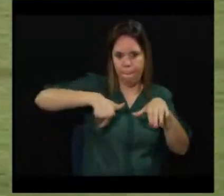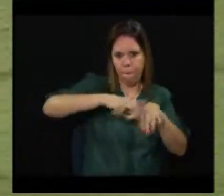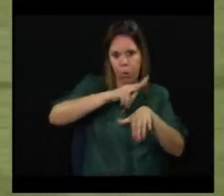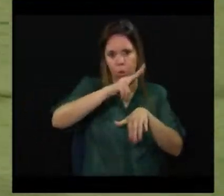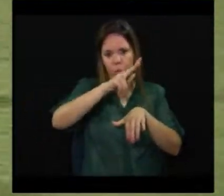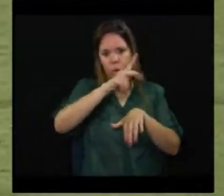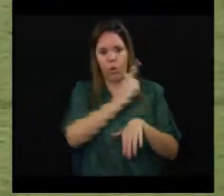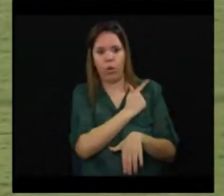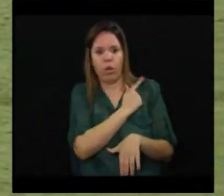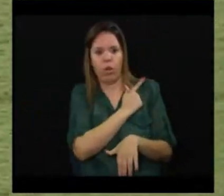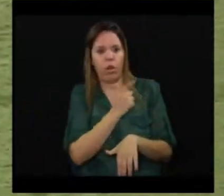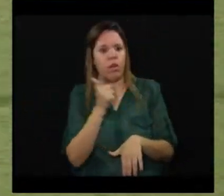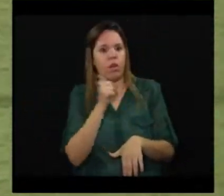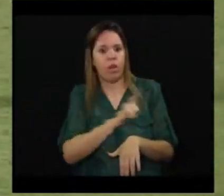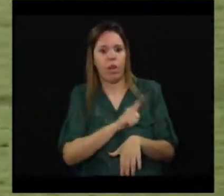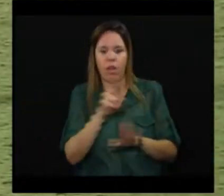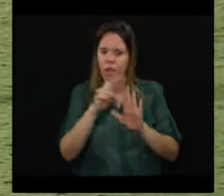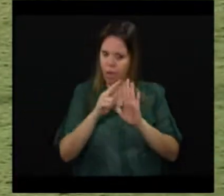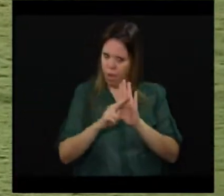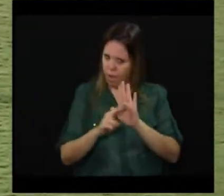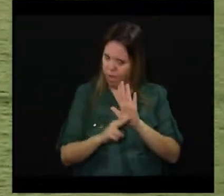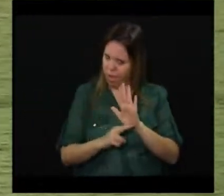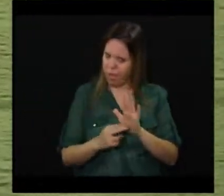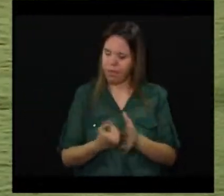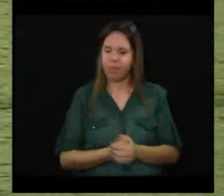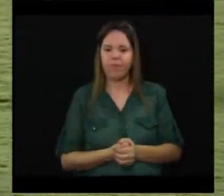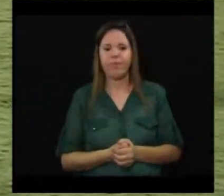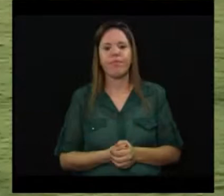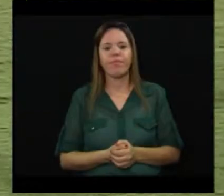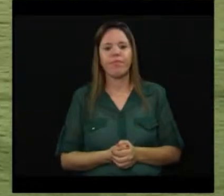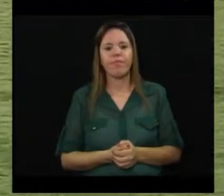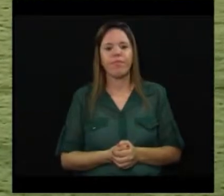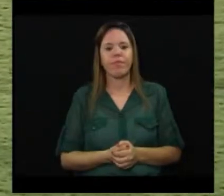Bugre. Acertou a regra agora, né?